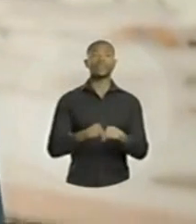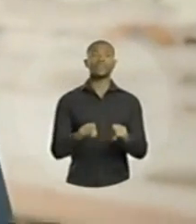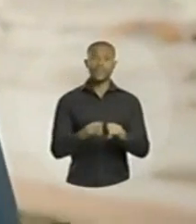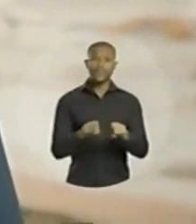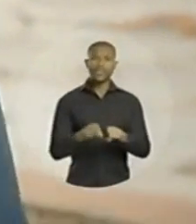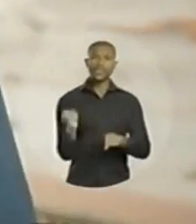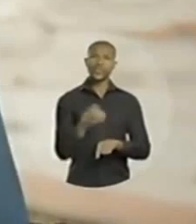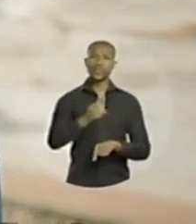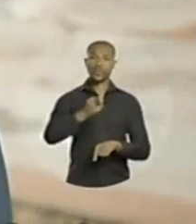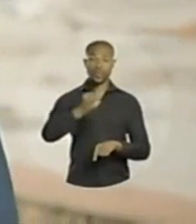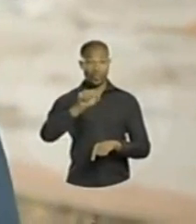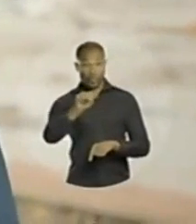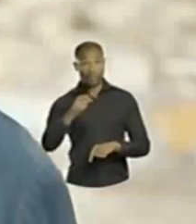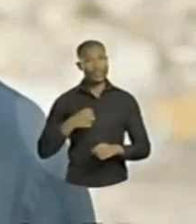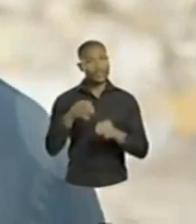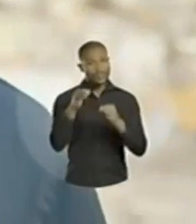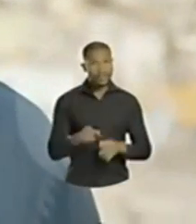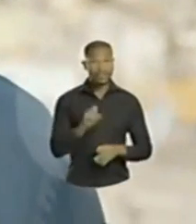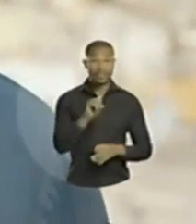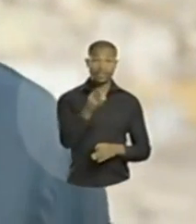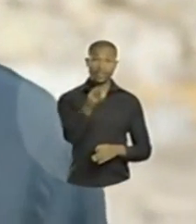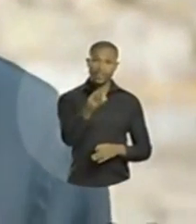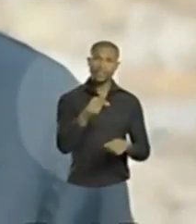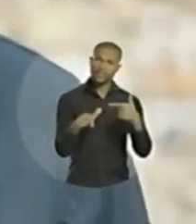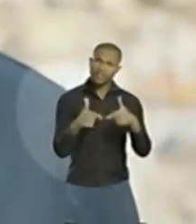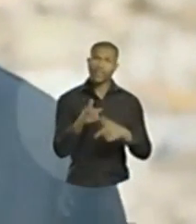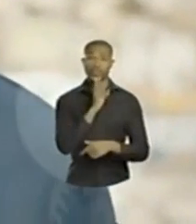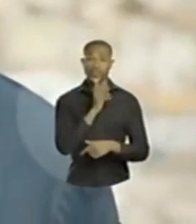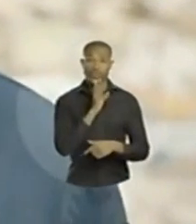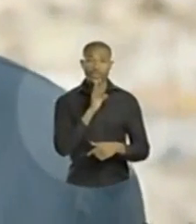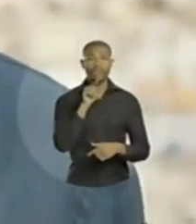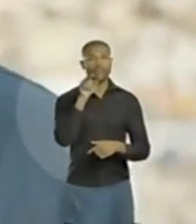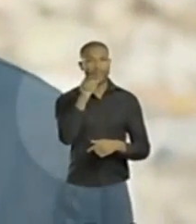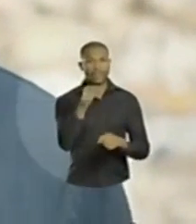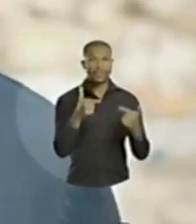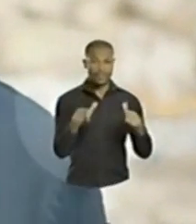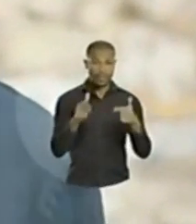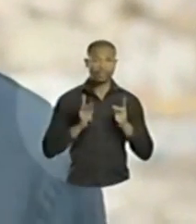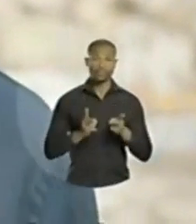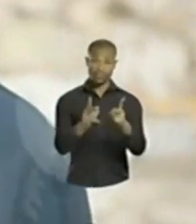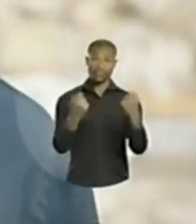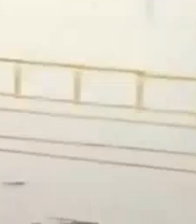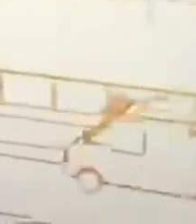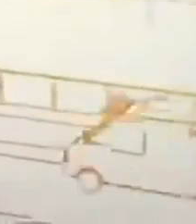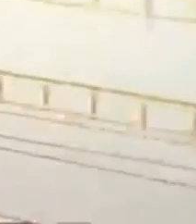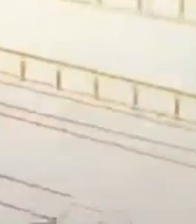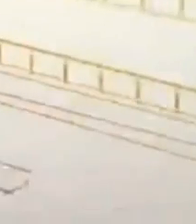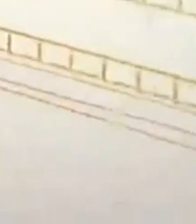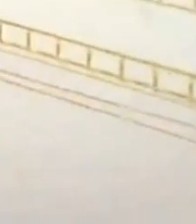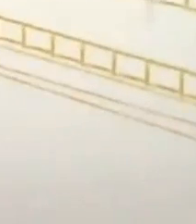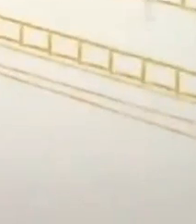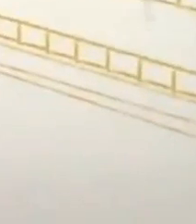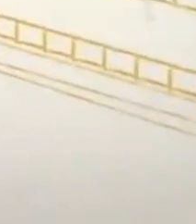Dia e as novas UPAs. Eu tenho certeza que se você conhecer esse trabalho, você não vai deixar esse trabalho parar.